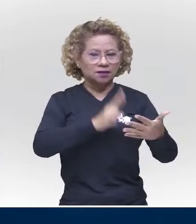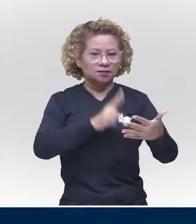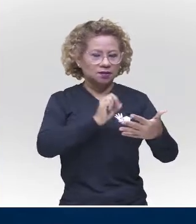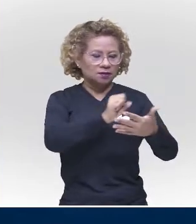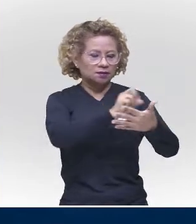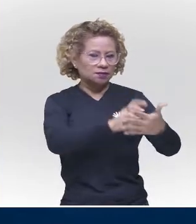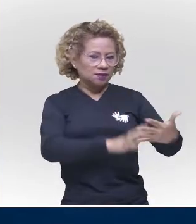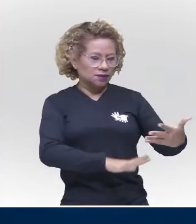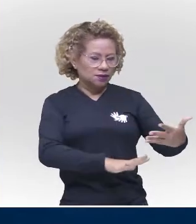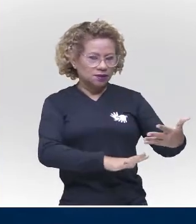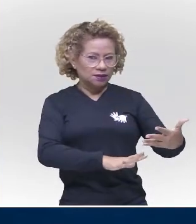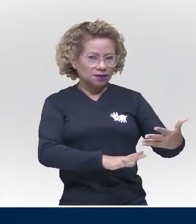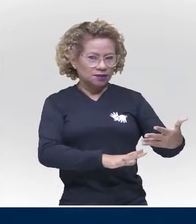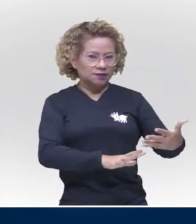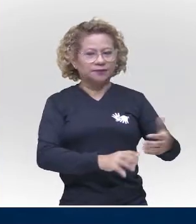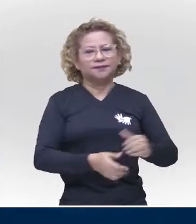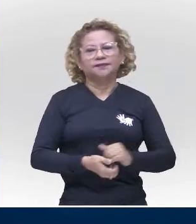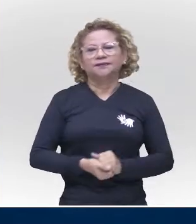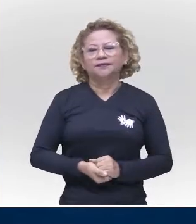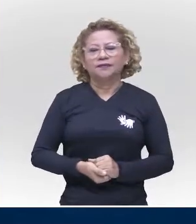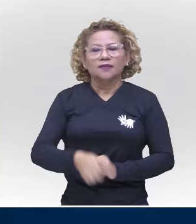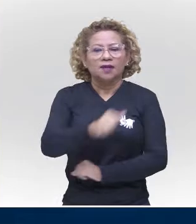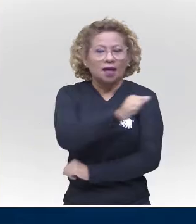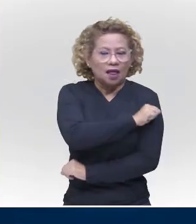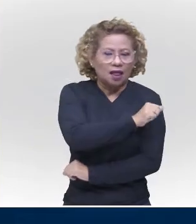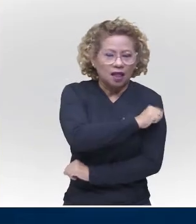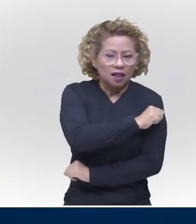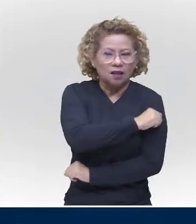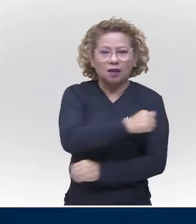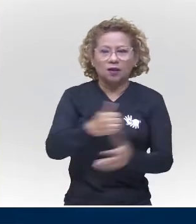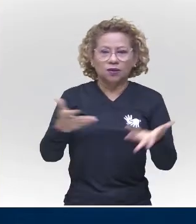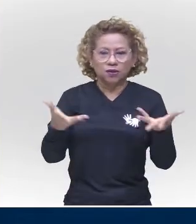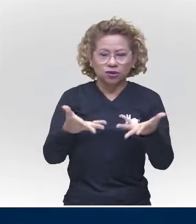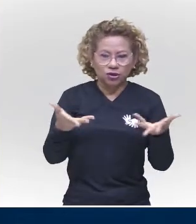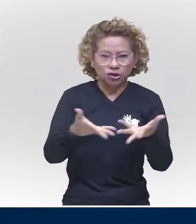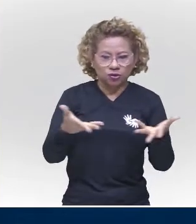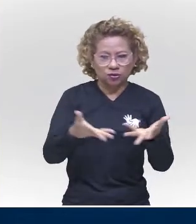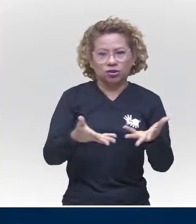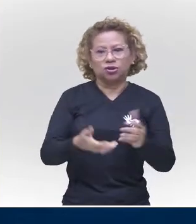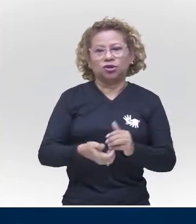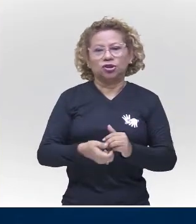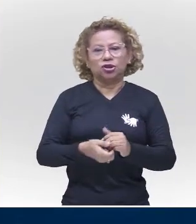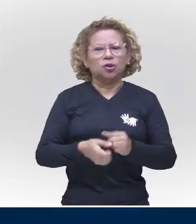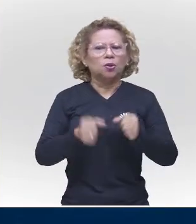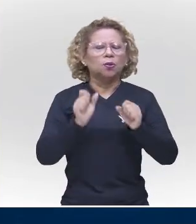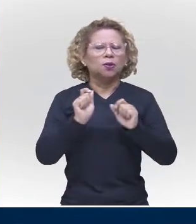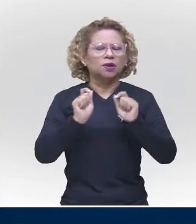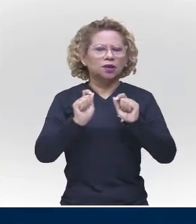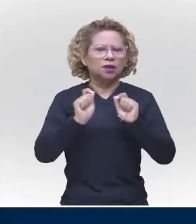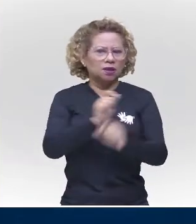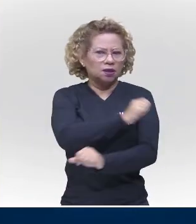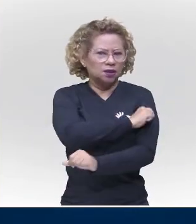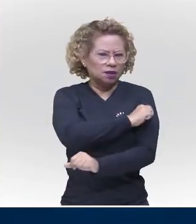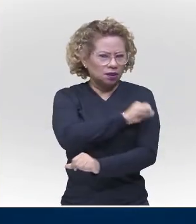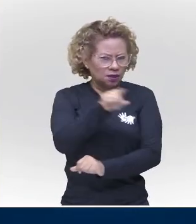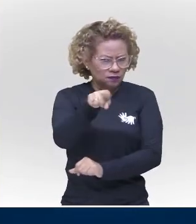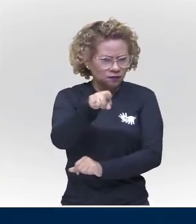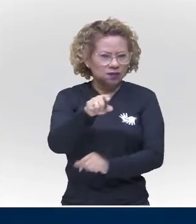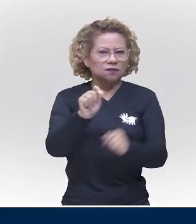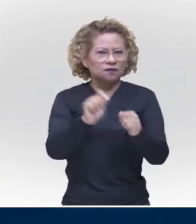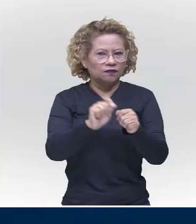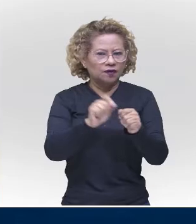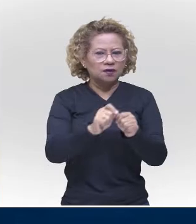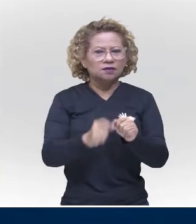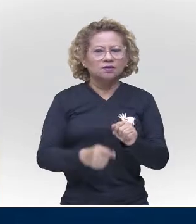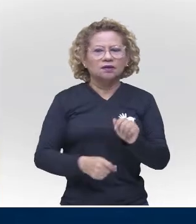bem, turmas. O desafio do dia de hoje é o seguinte: eu quero que vocês observem essas 4